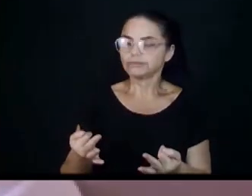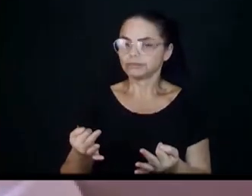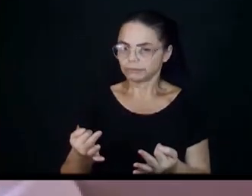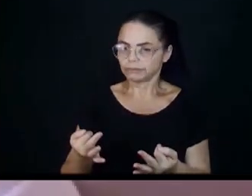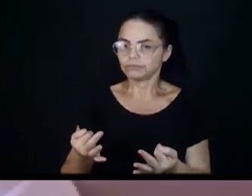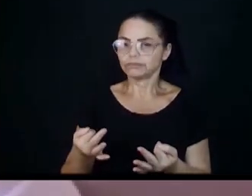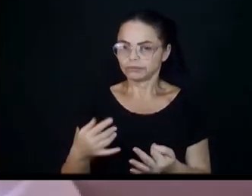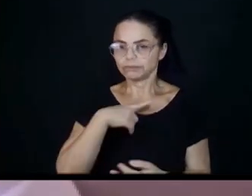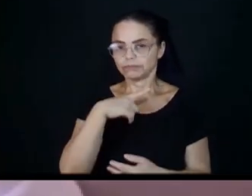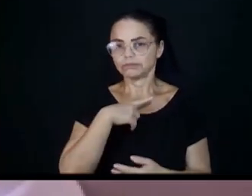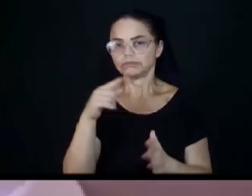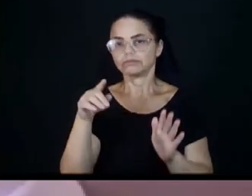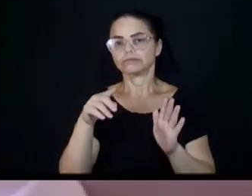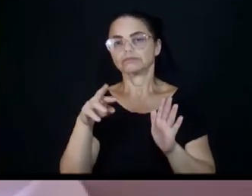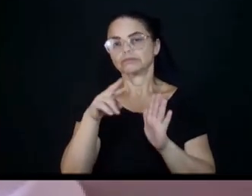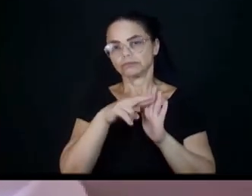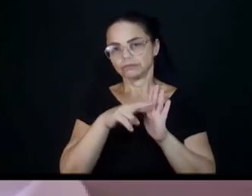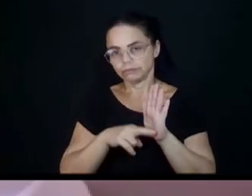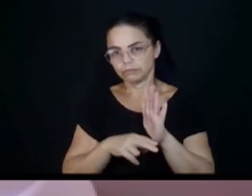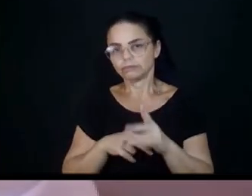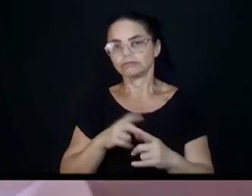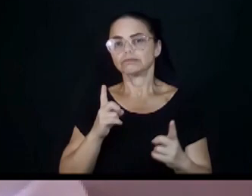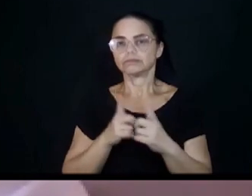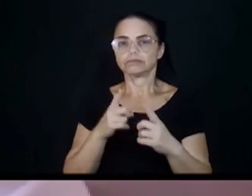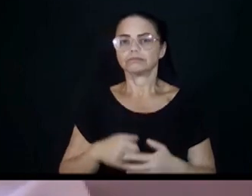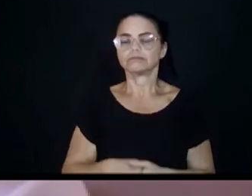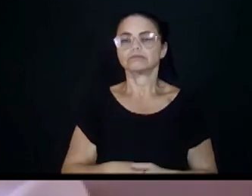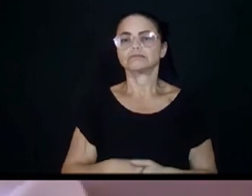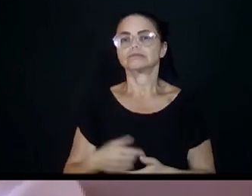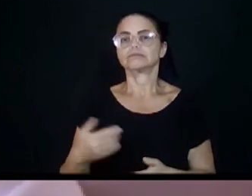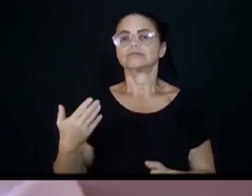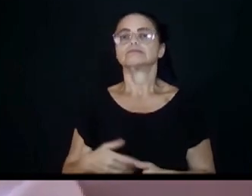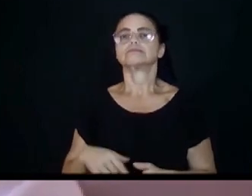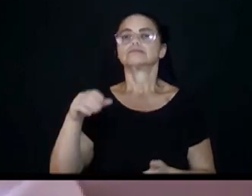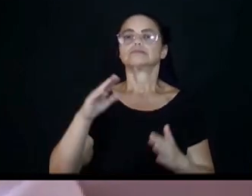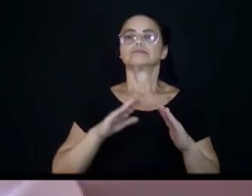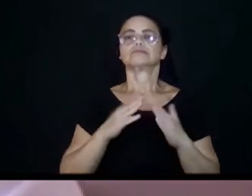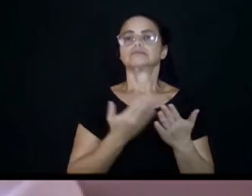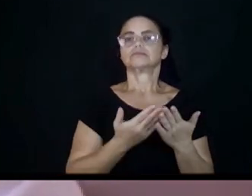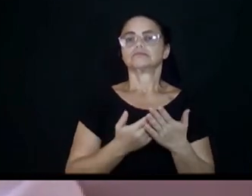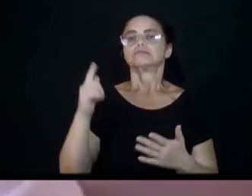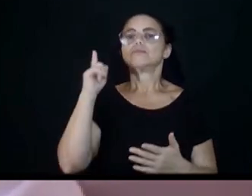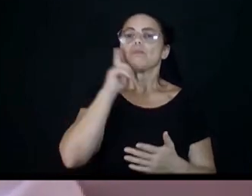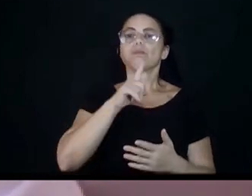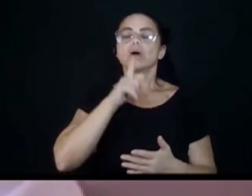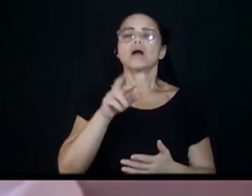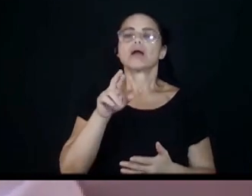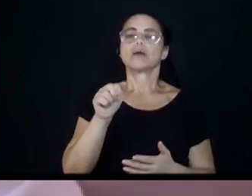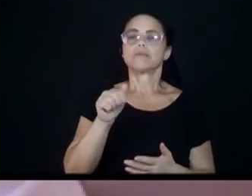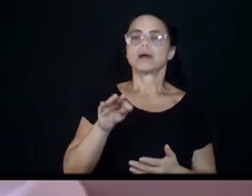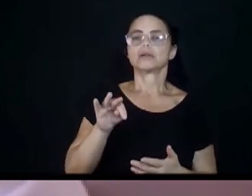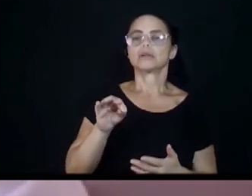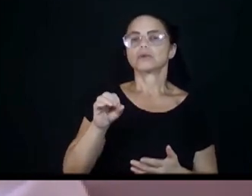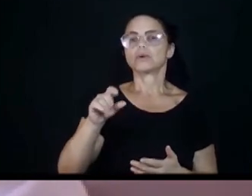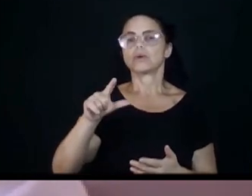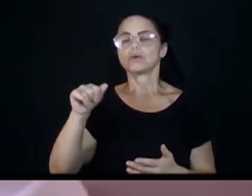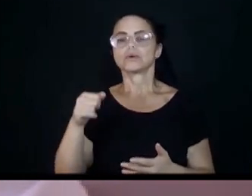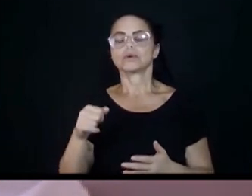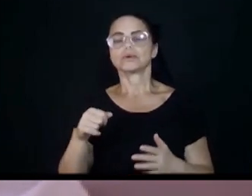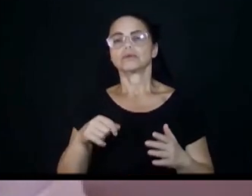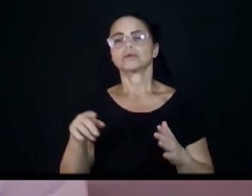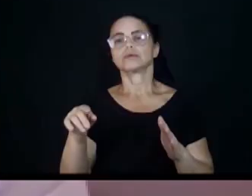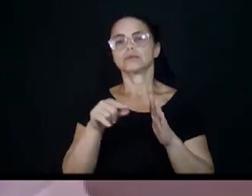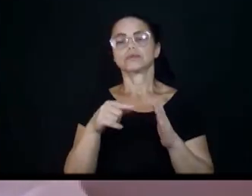critérios diagnósticos pelo Colégio Americano de Reumatologia que nos ajuda a preencher os dados, os itens